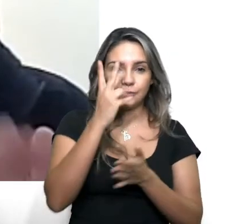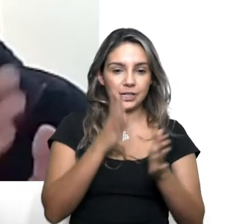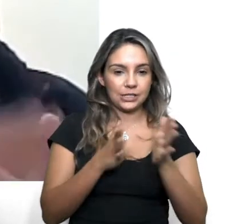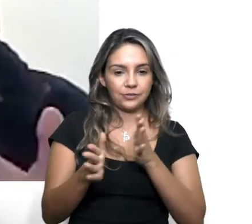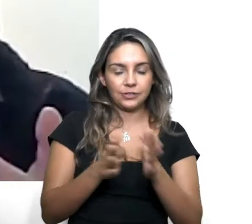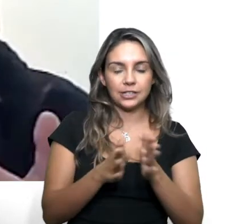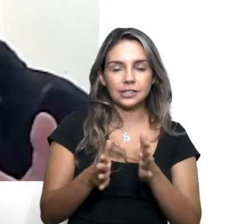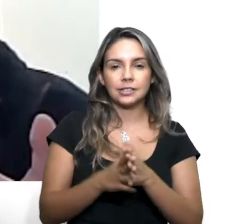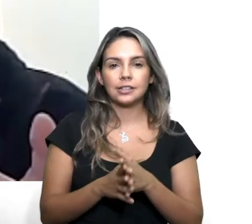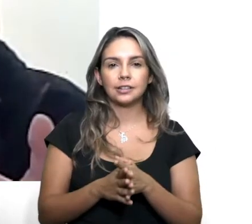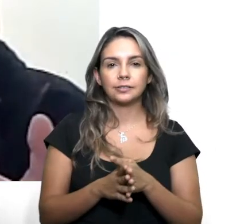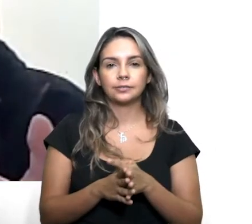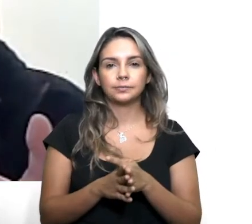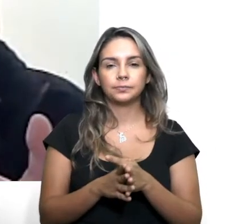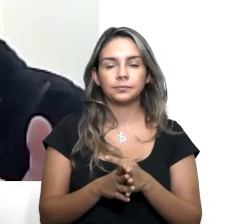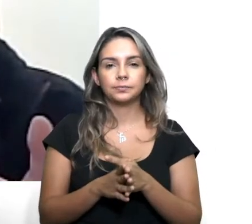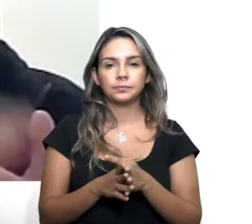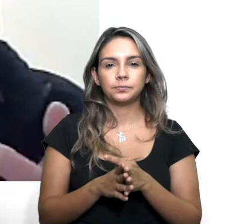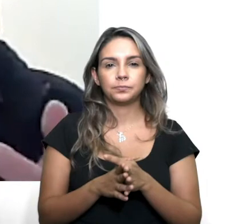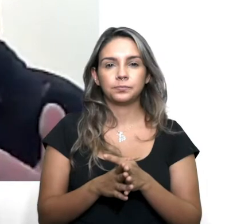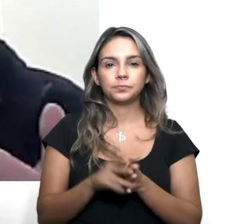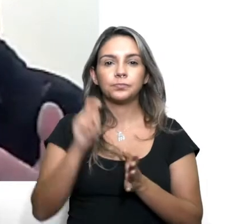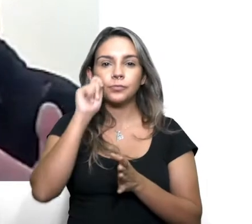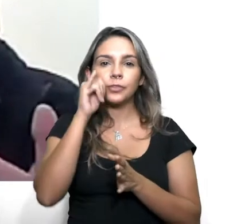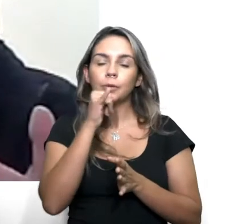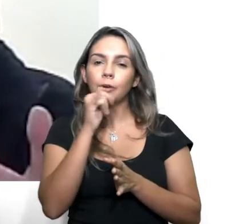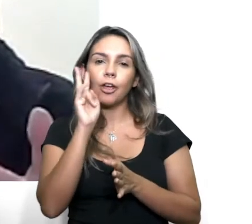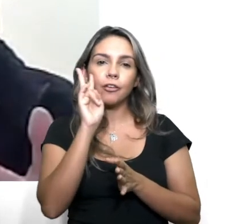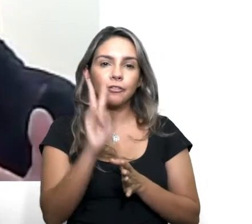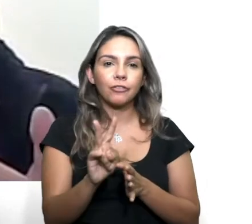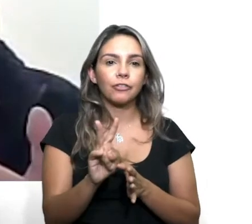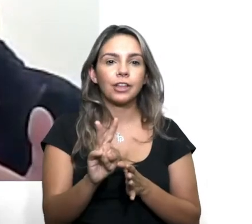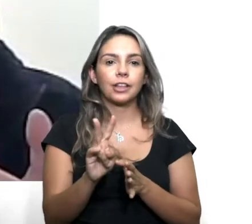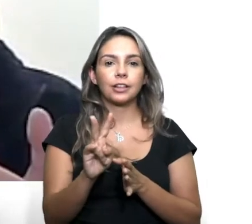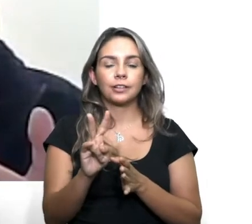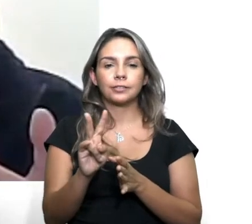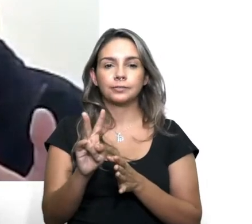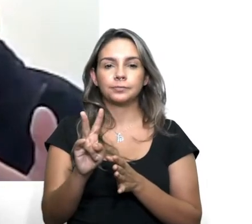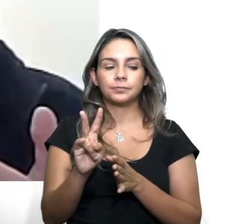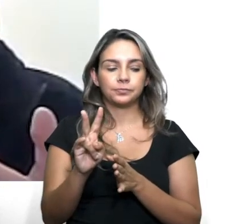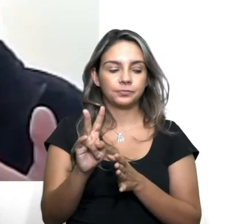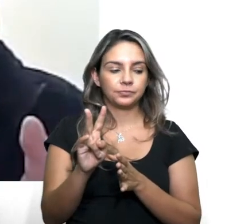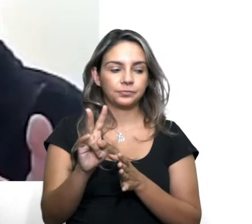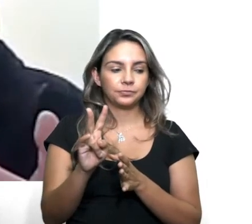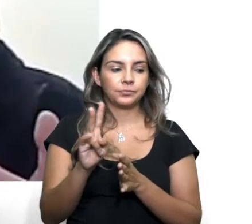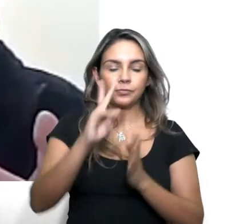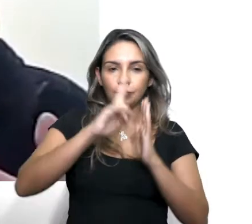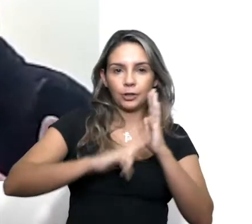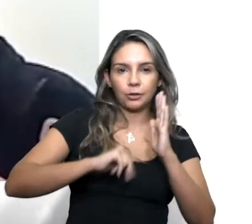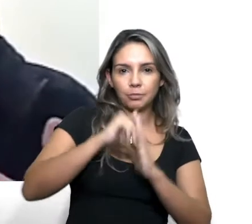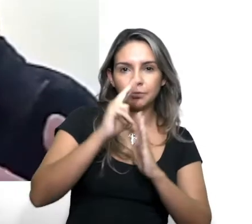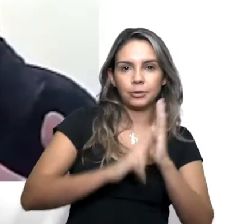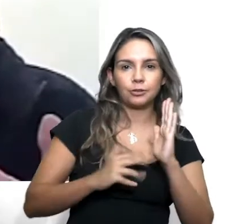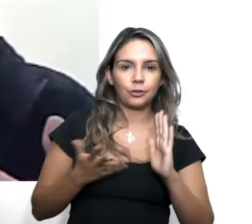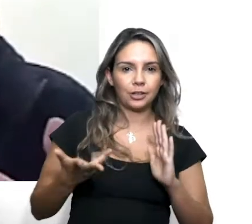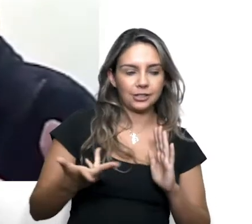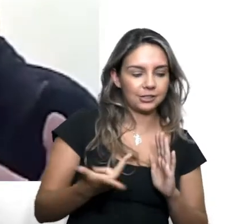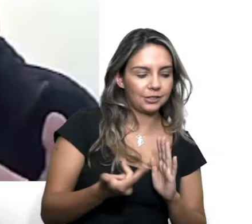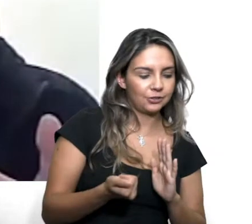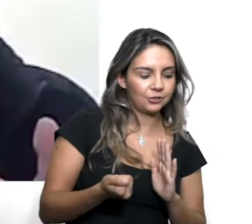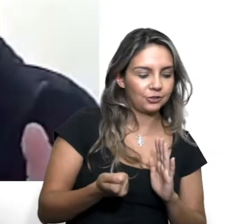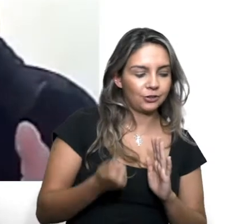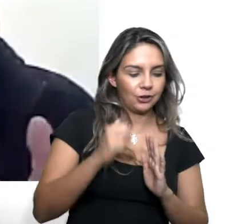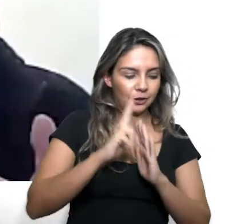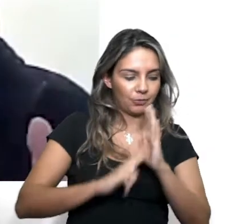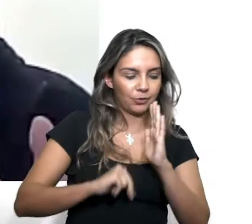havia, como Matisse, por exemplo, não é? Continua a haver o Lucian Freud, que morreu há pouco tempo, era um pintor extraordinário e era pintor. Era